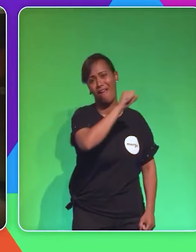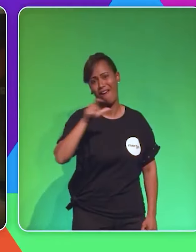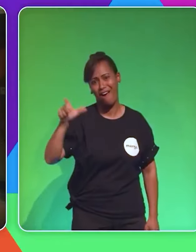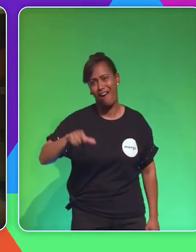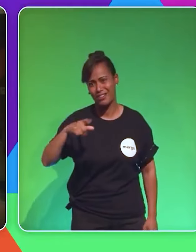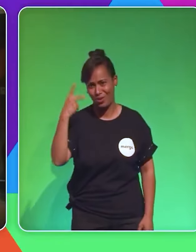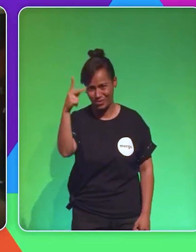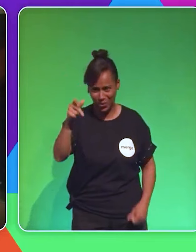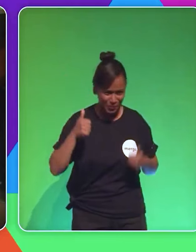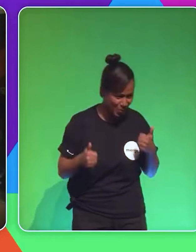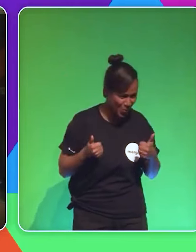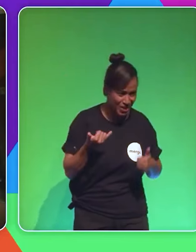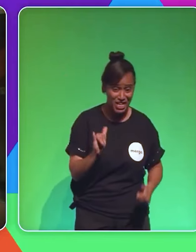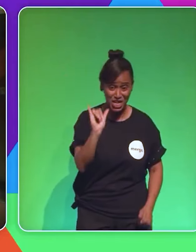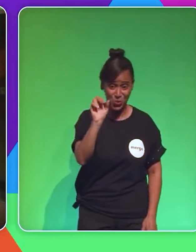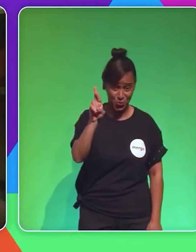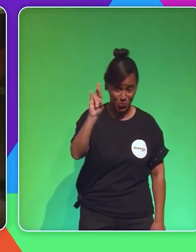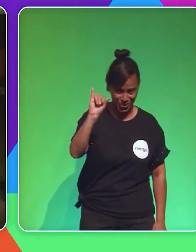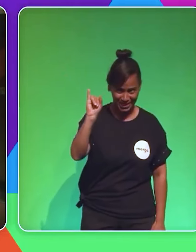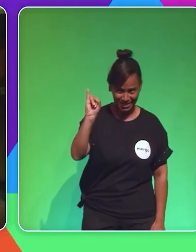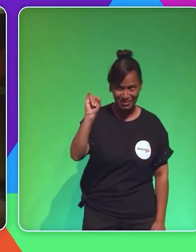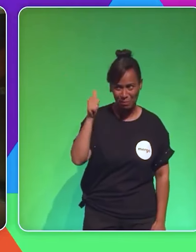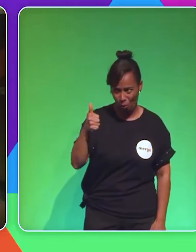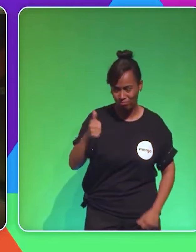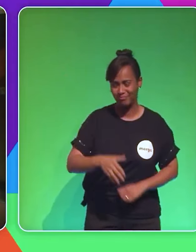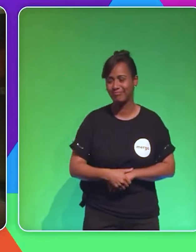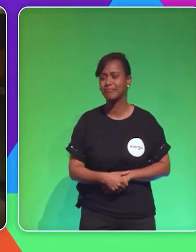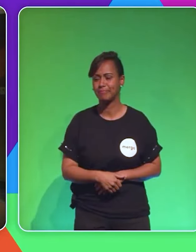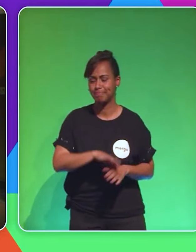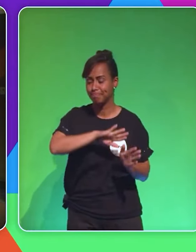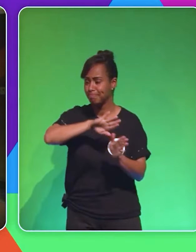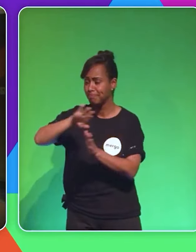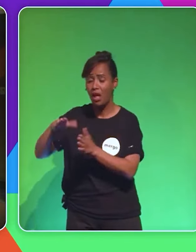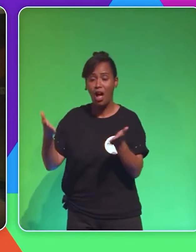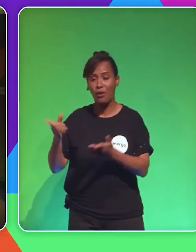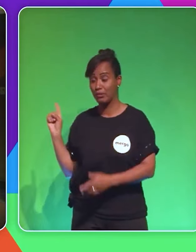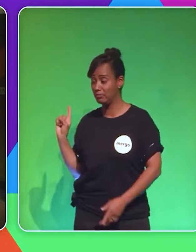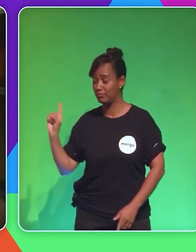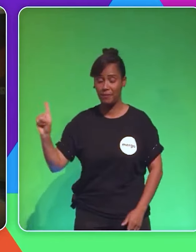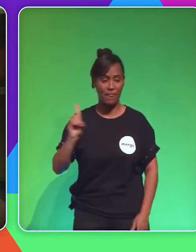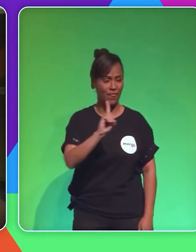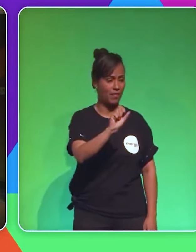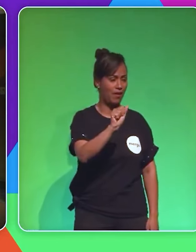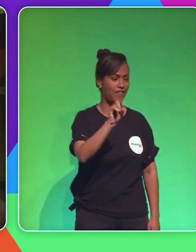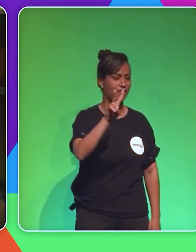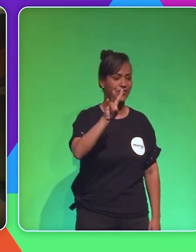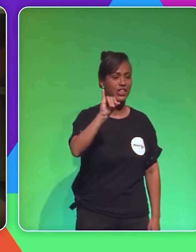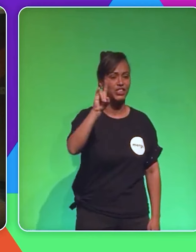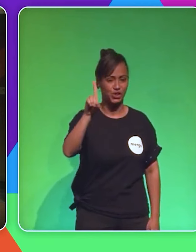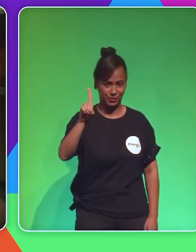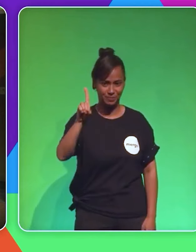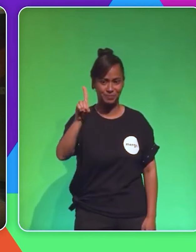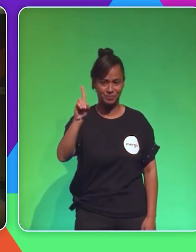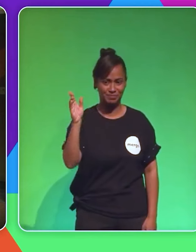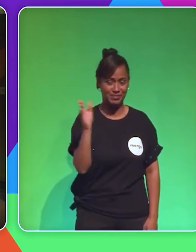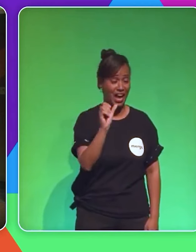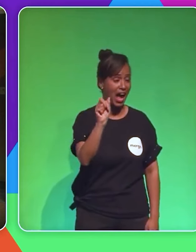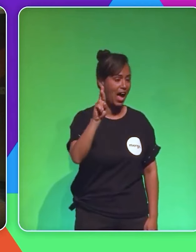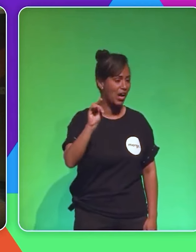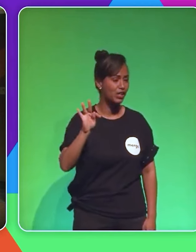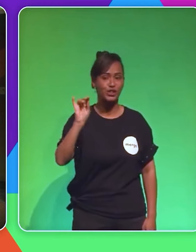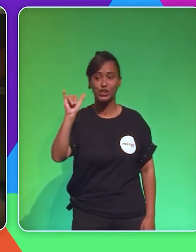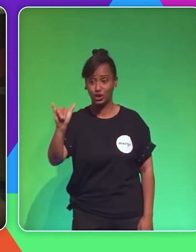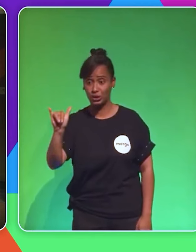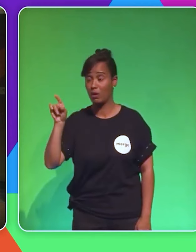e agora a gente vai falar com o o David ar que é a design de interação e Creator